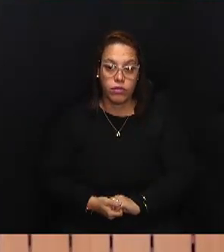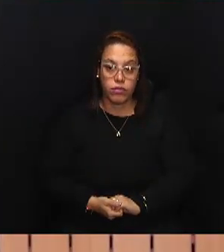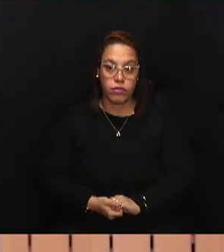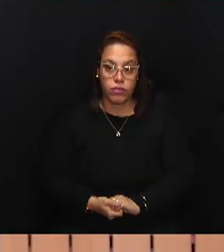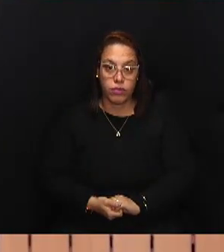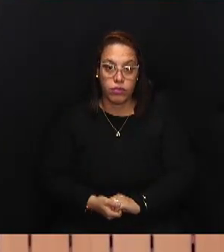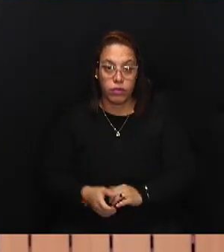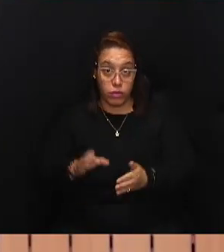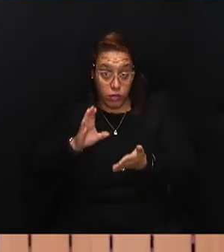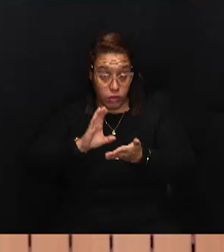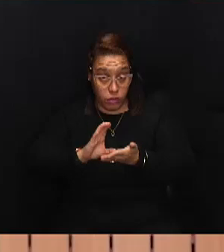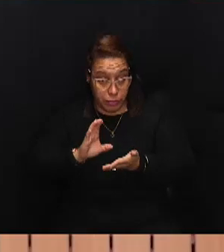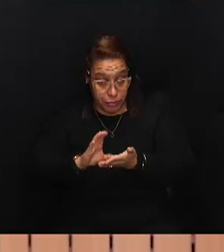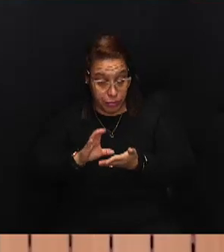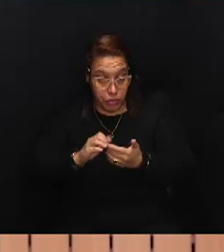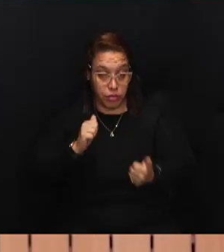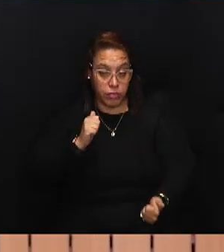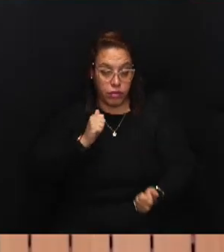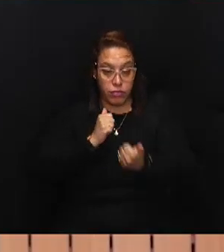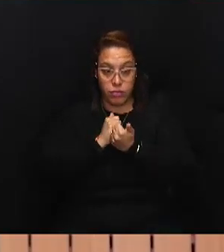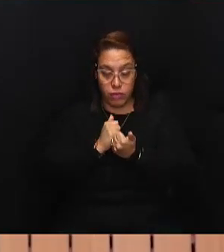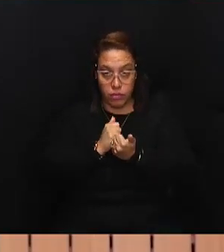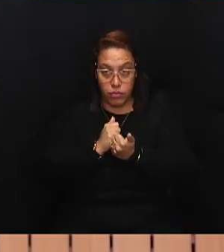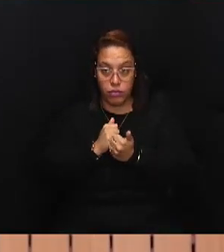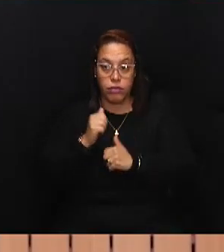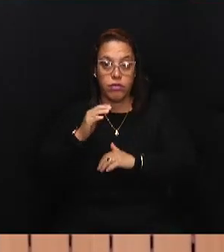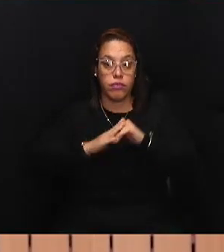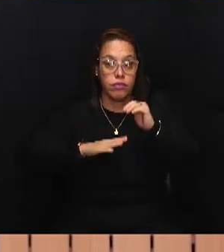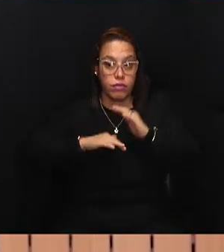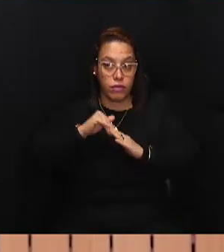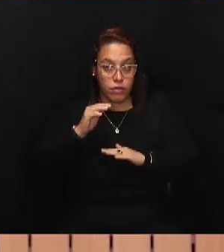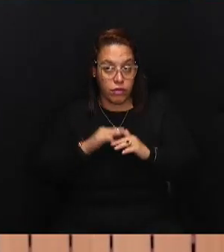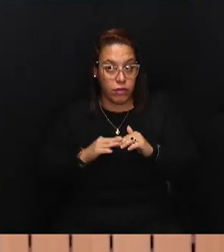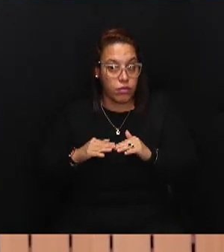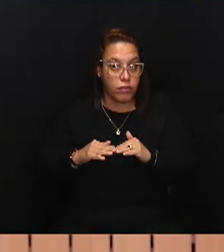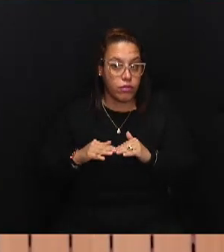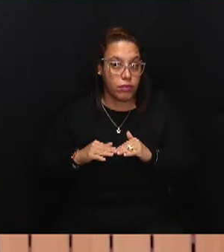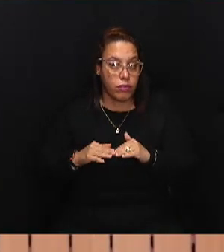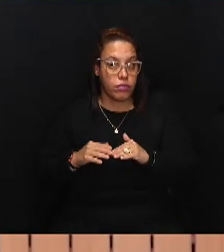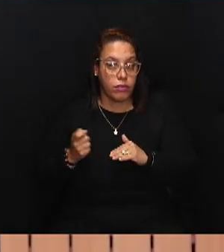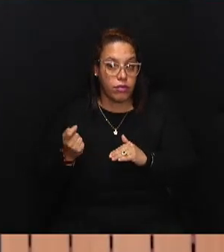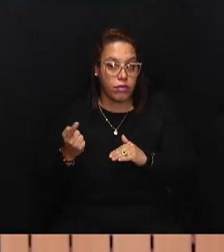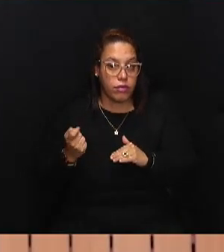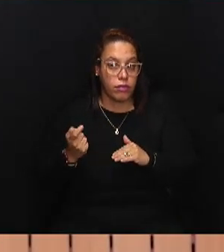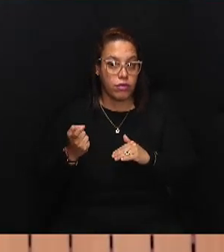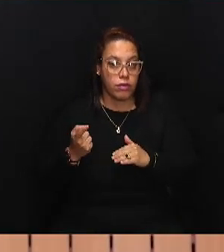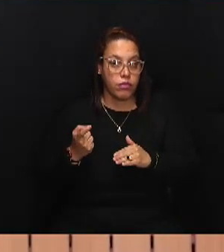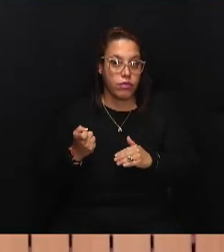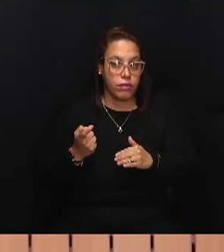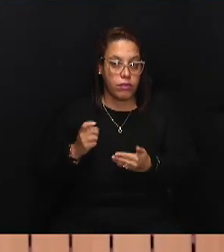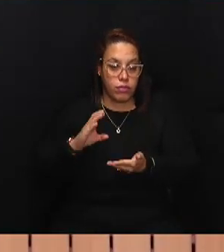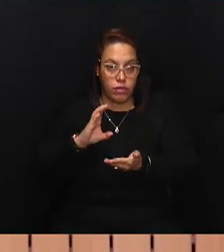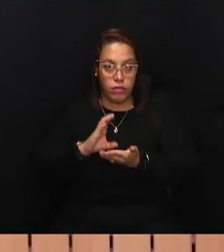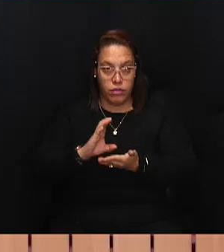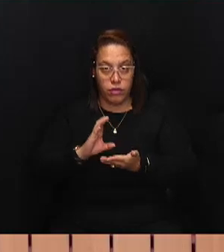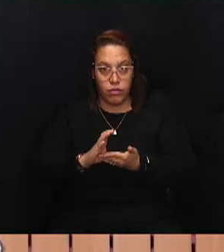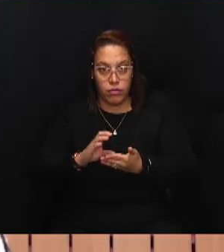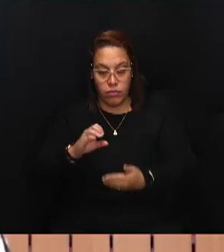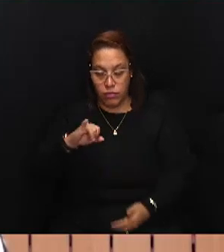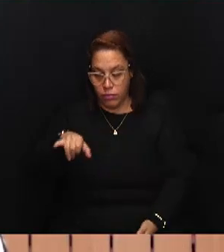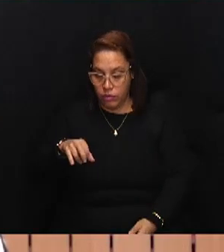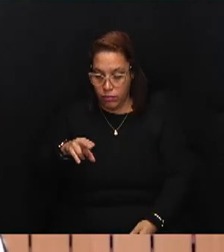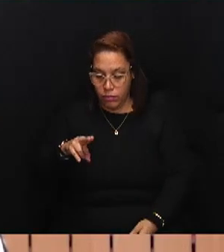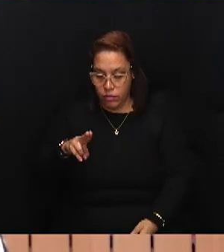O Conselho tem apoiado em várias ações. Uma das ações que o Conselho lutou durante anos, o Juarez